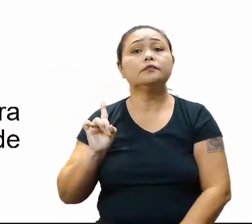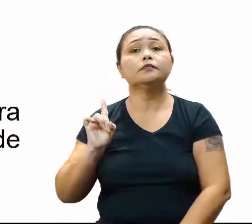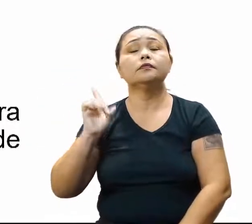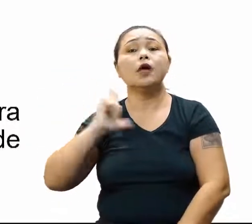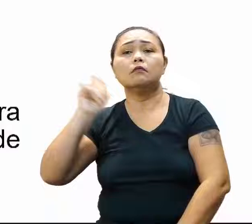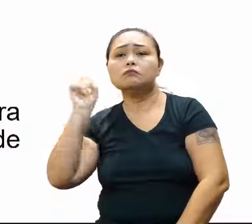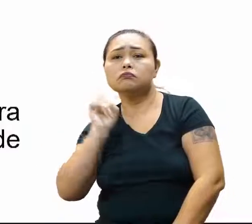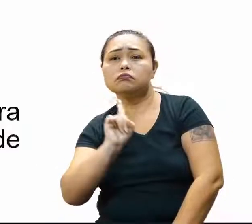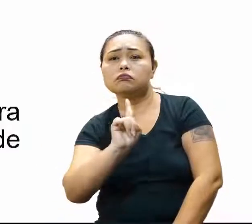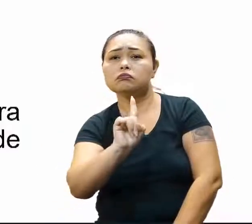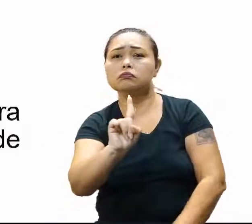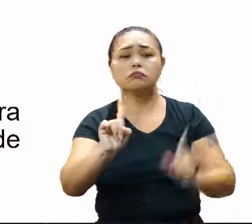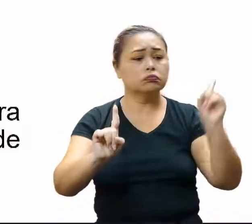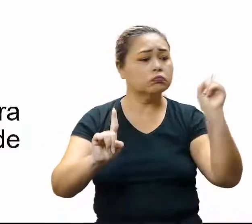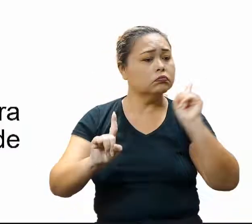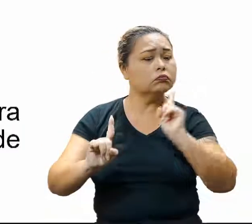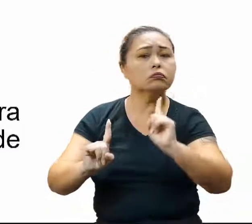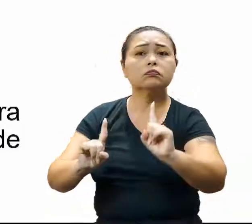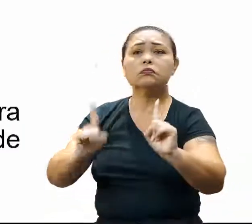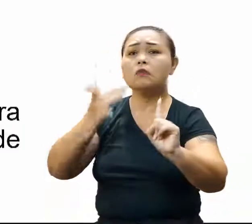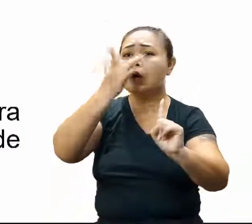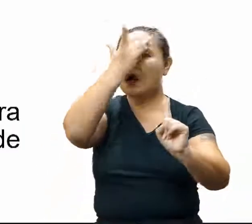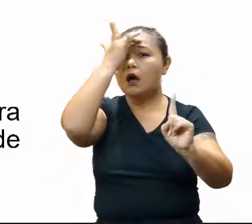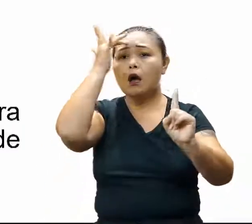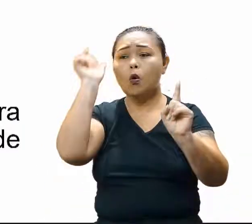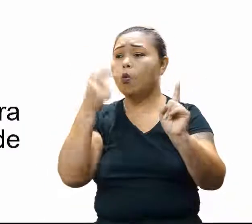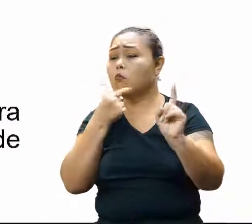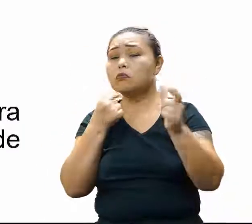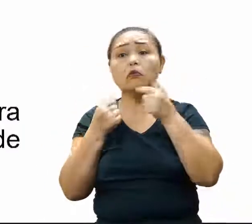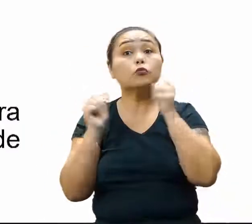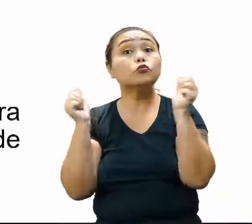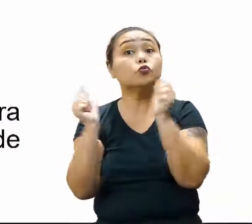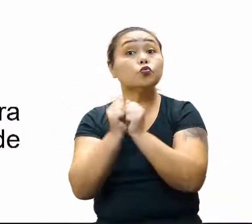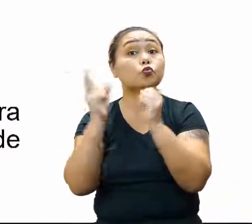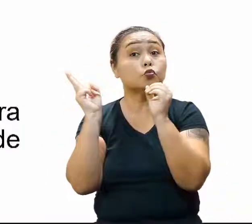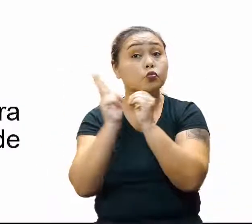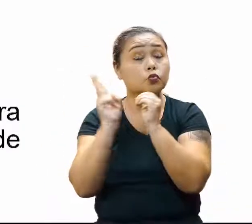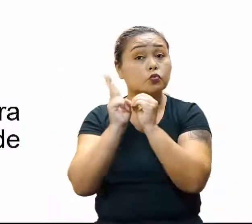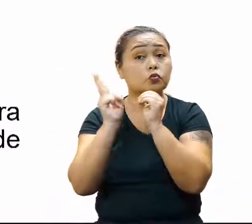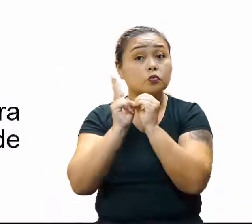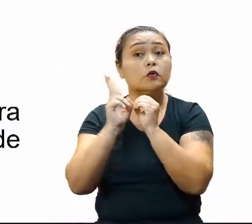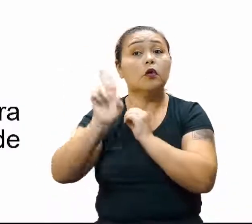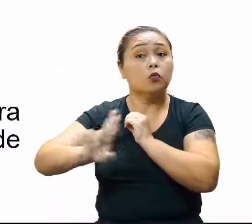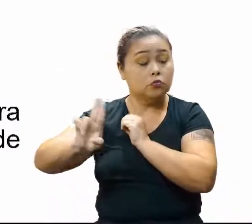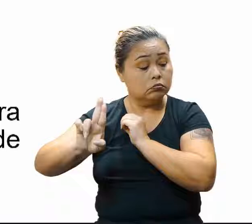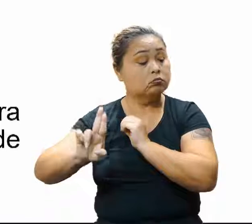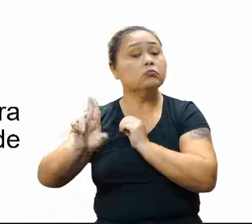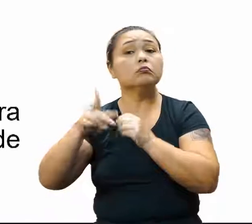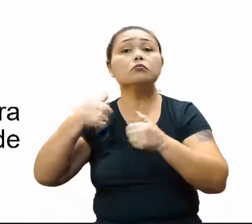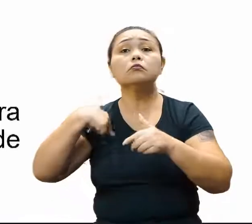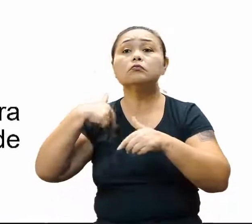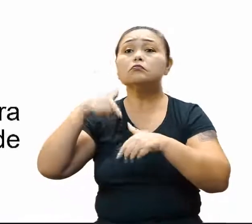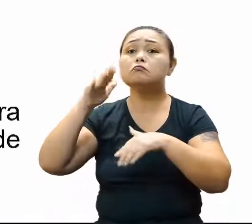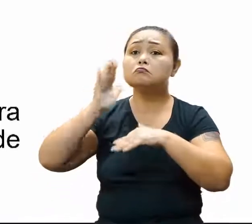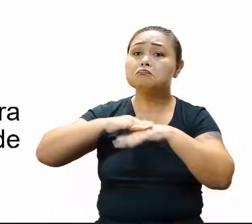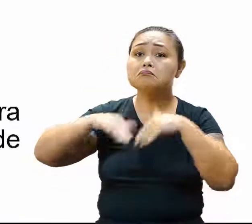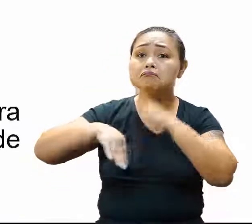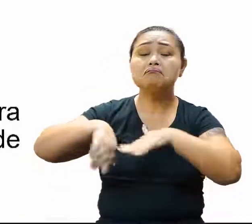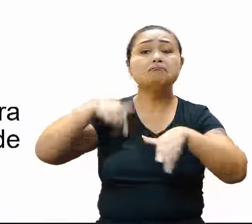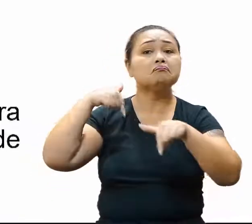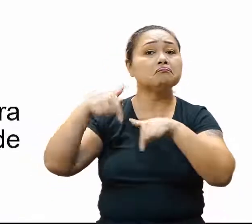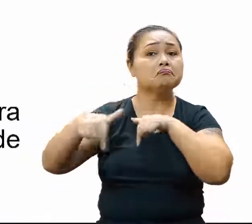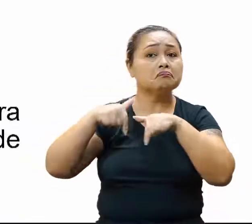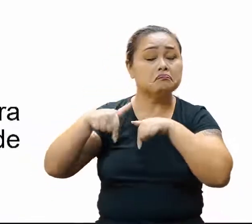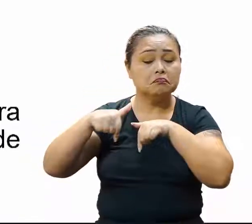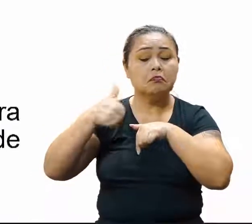o sertanista, com o nativo, que era utilizado como a mão de obra para esse